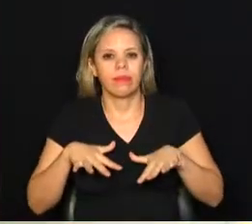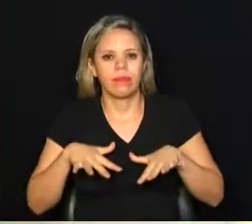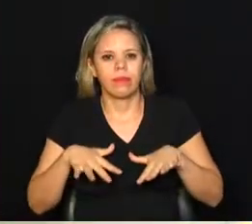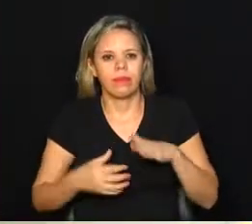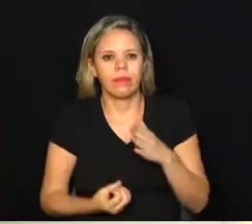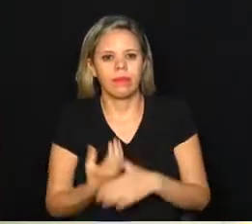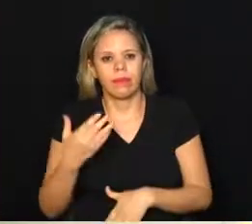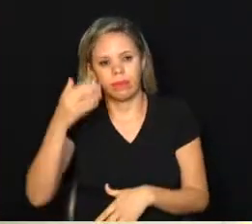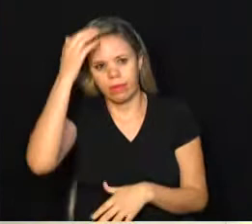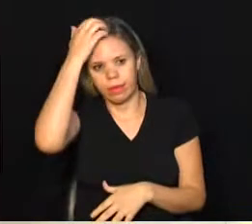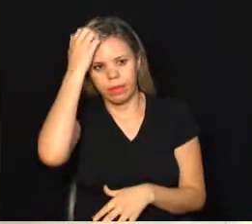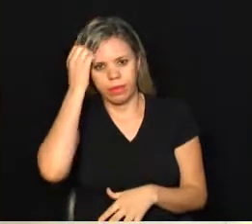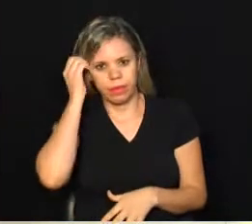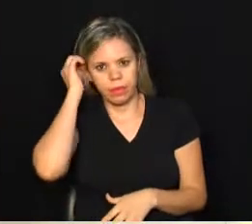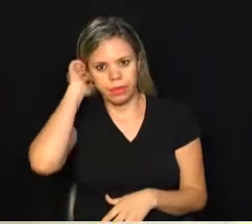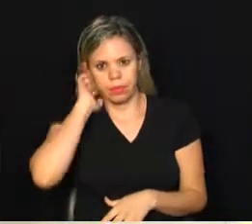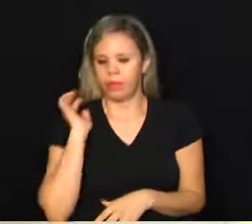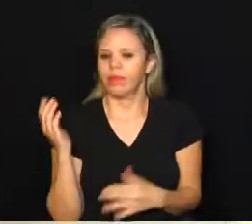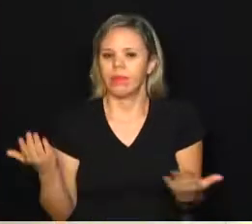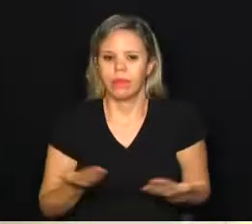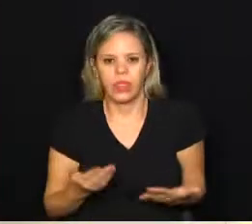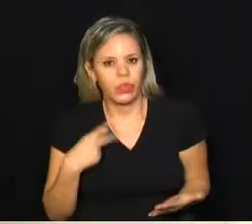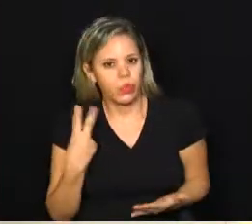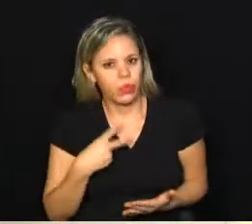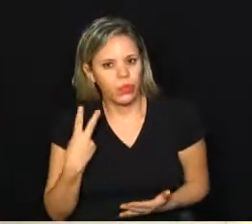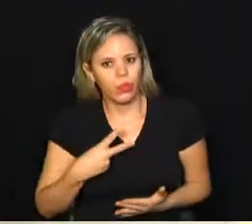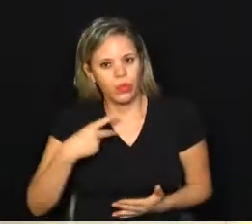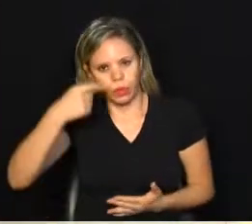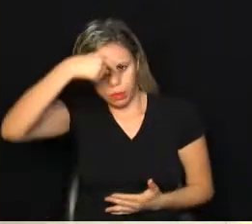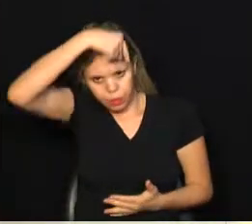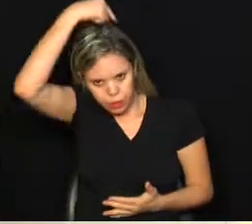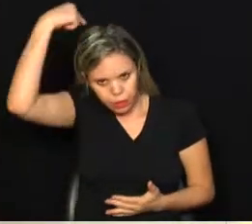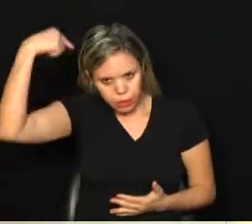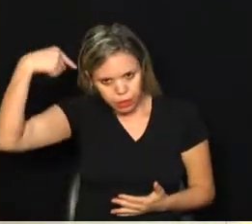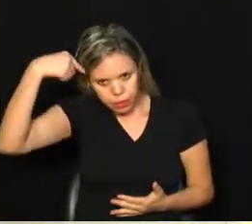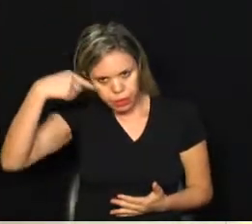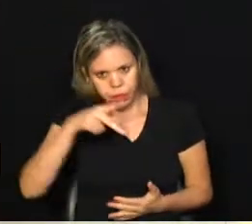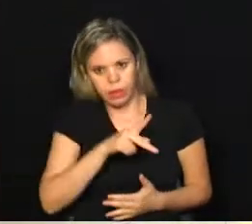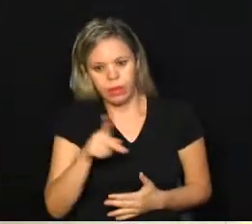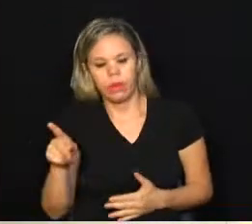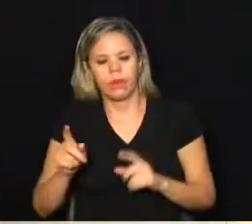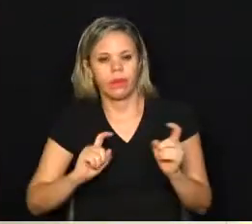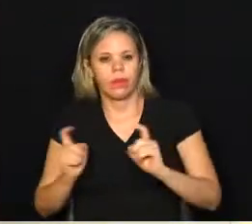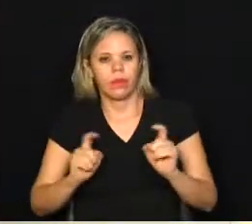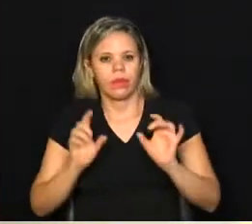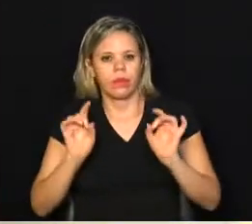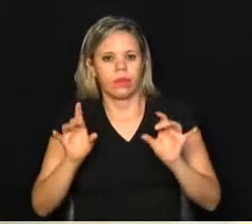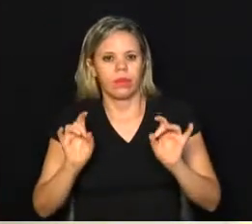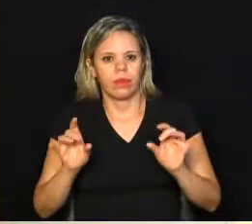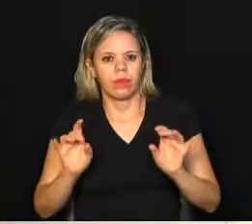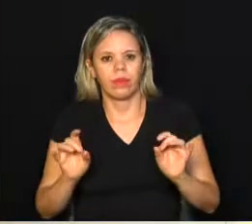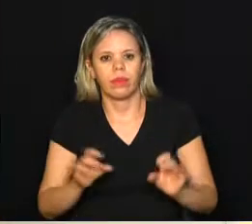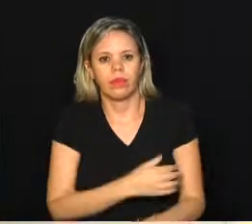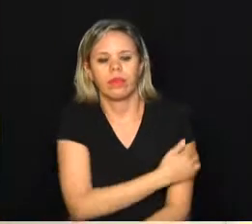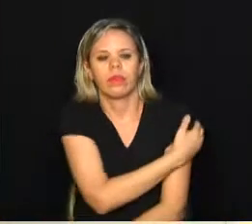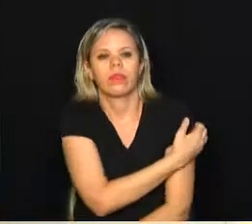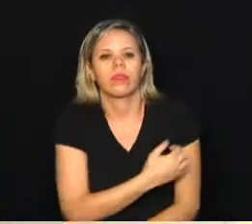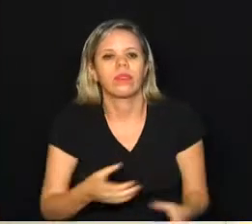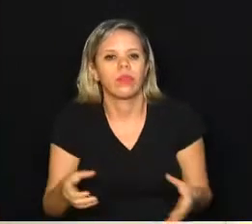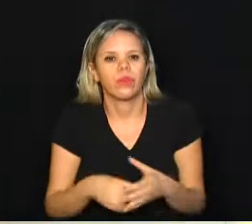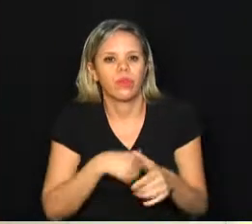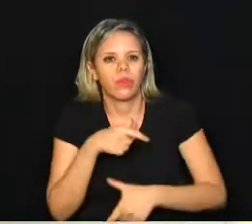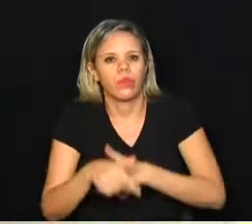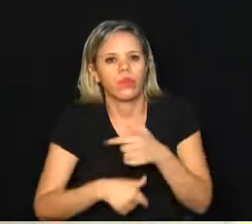aqui na Câmara Municipal. Dessa vez, o vereador Paulo Gaspar vai presidir a reunião extraordinária da Comissão Permanente